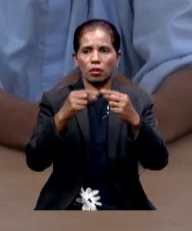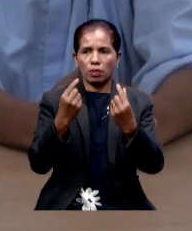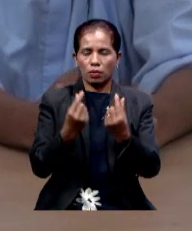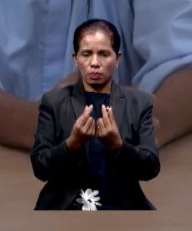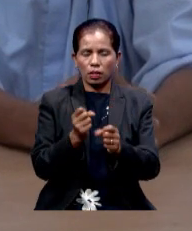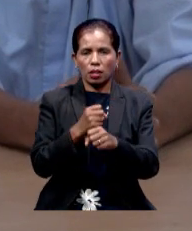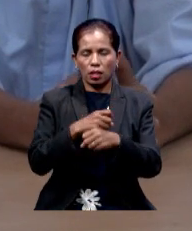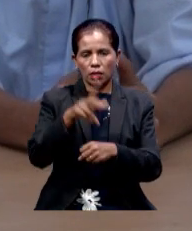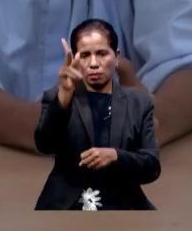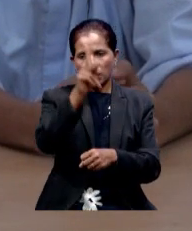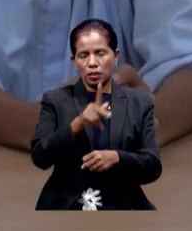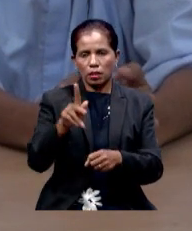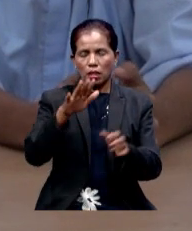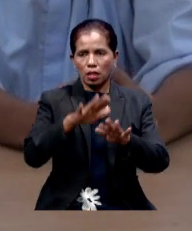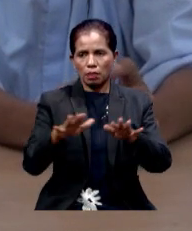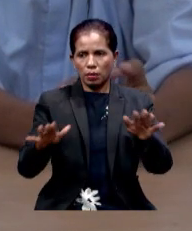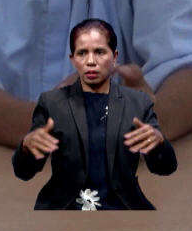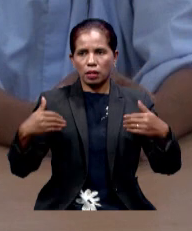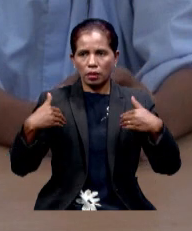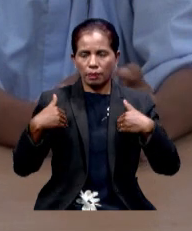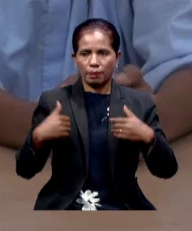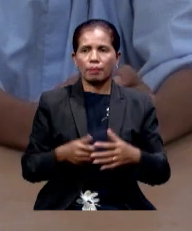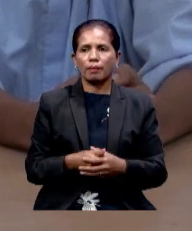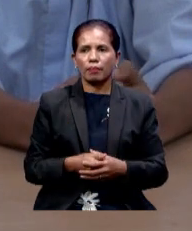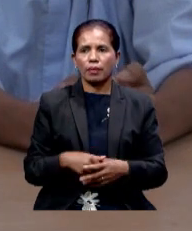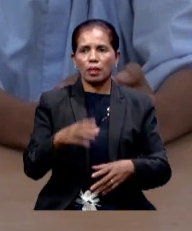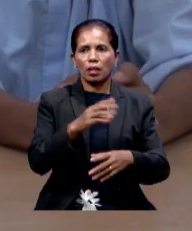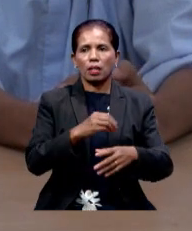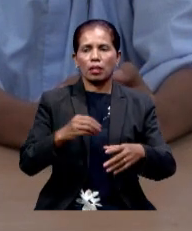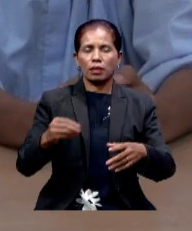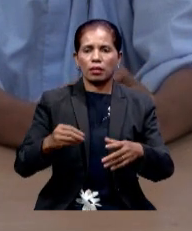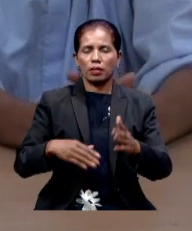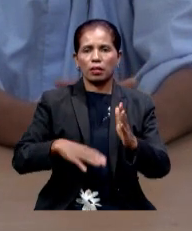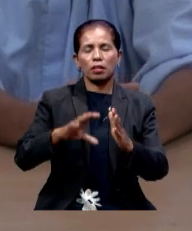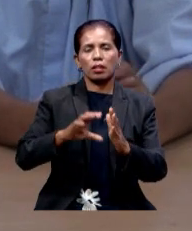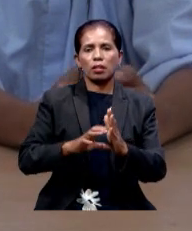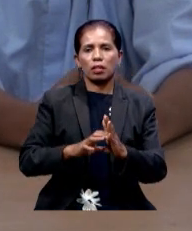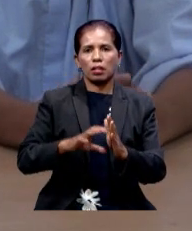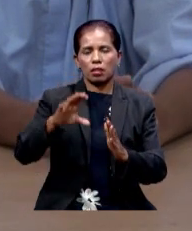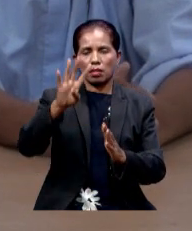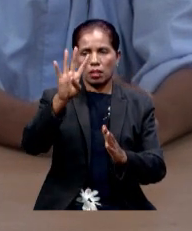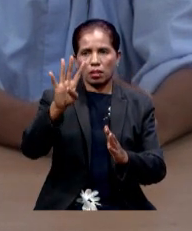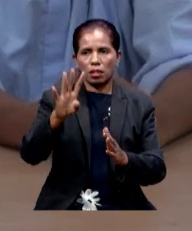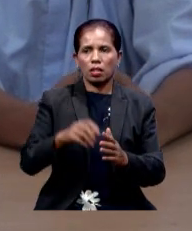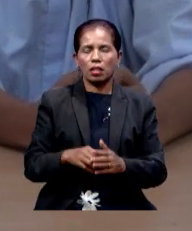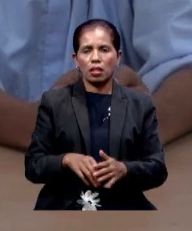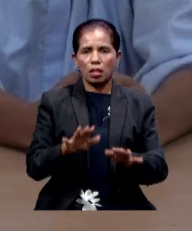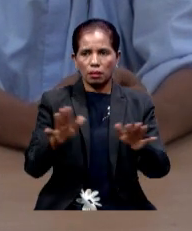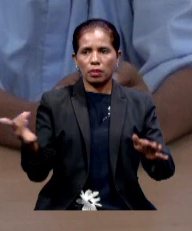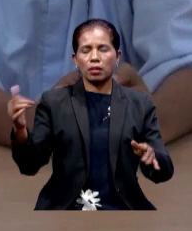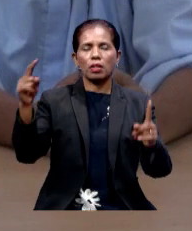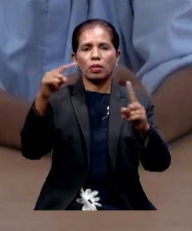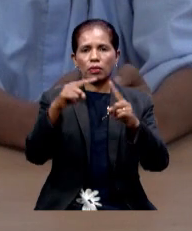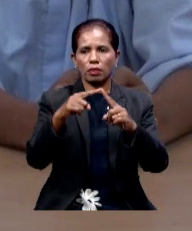pesquisa. Hari itu labaris ini ya grau, wihin kan iya ponsen iya grau, grau ha. Labaris ini mayoria to iya